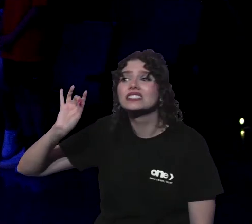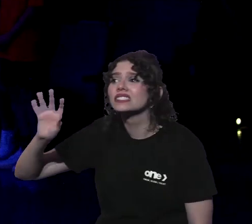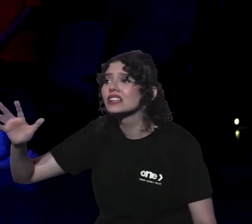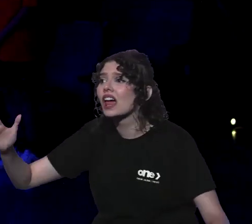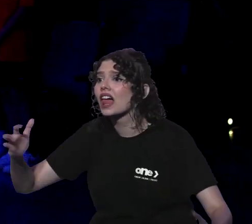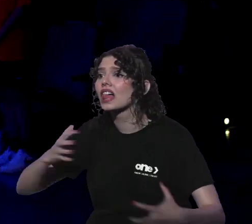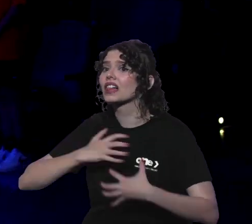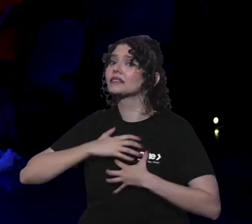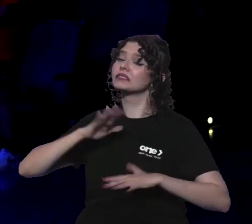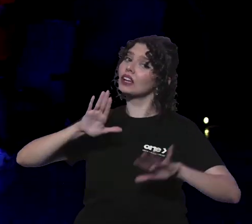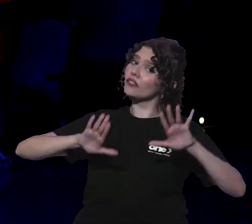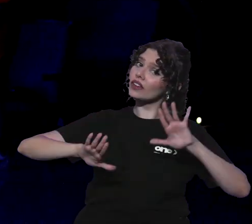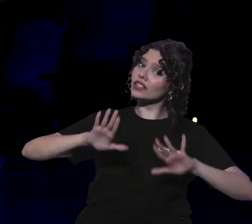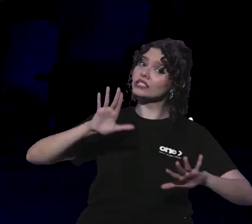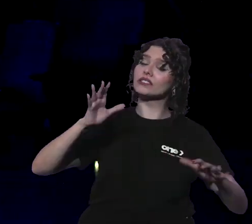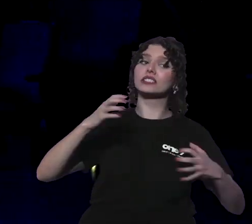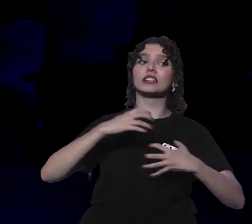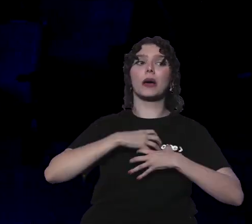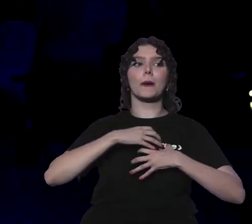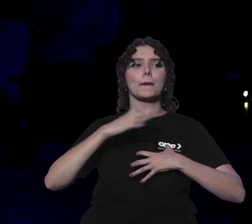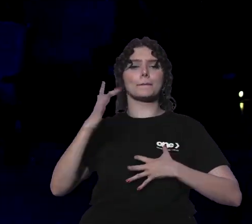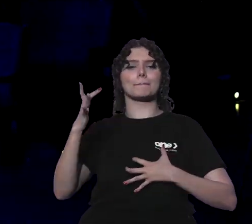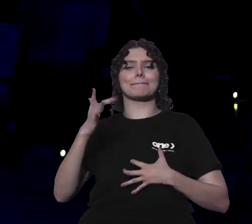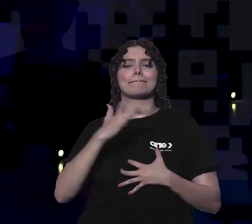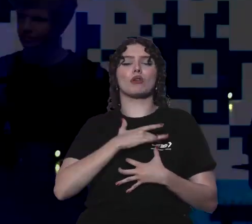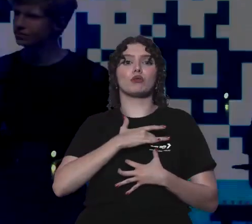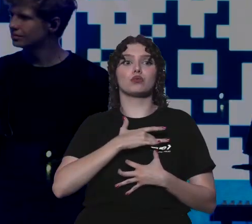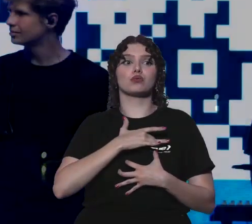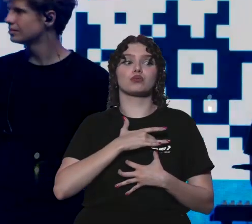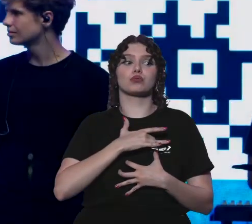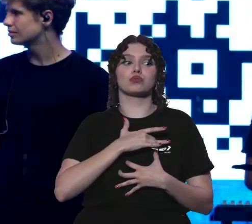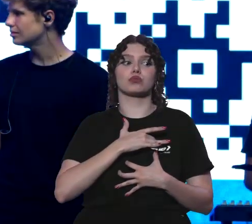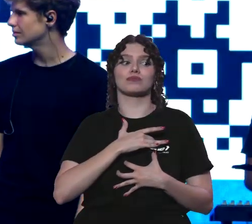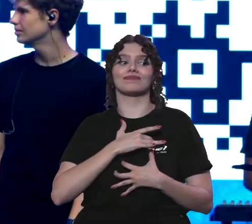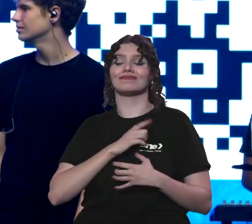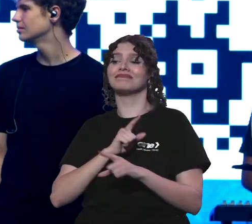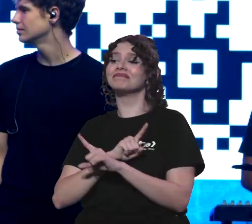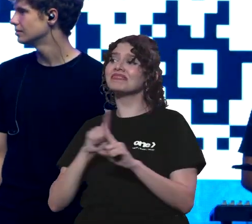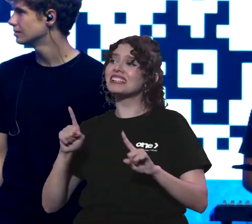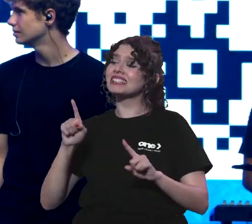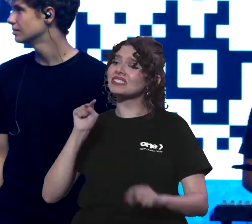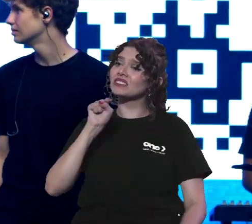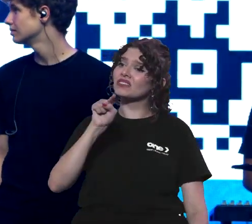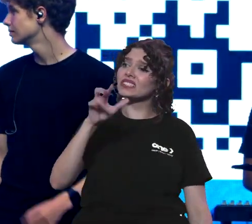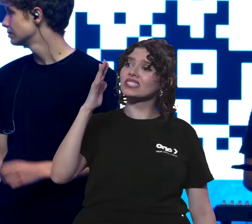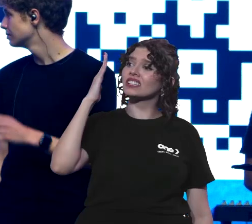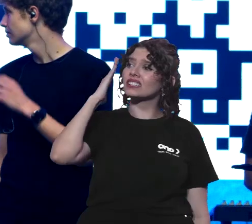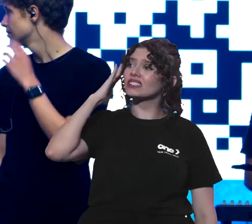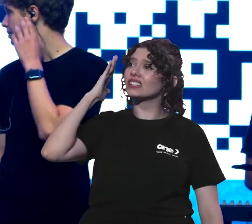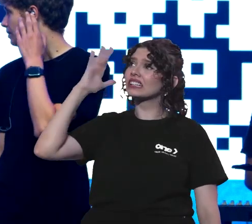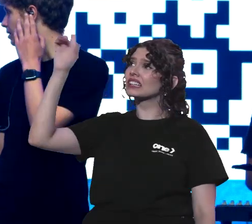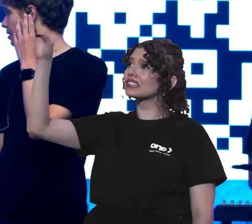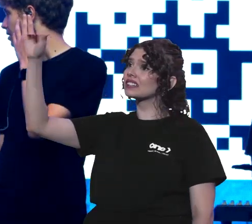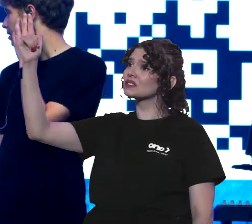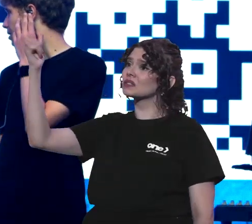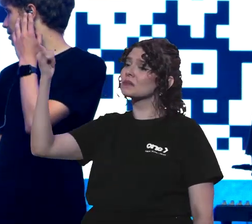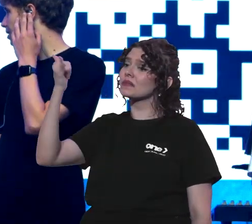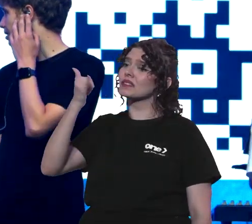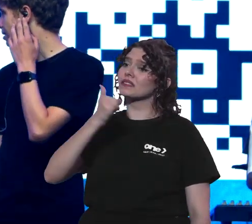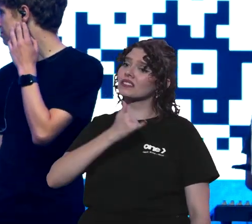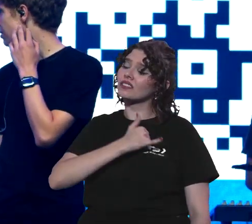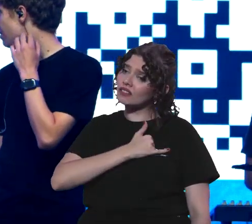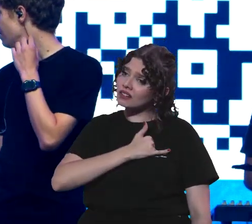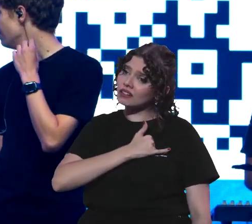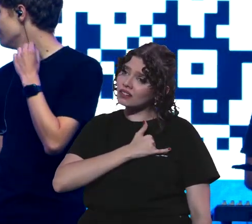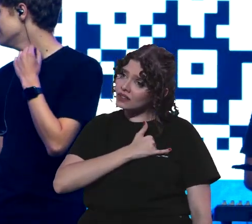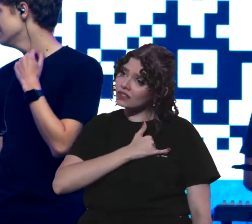física. Talvez você sinta Deus te tocando fisicamente, mas quando você entender que Deus te perdoou, quando